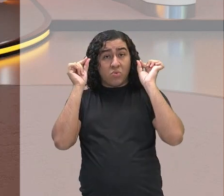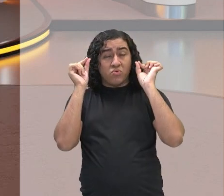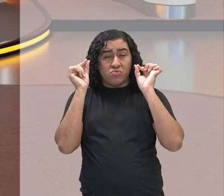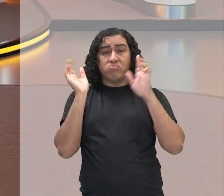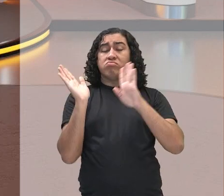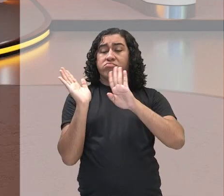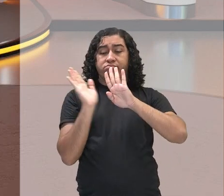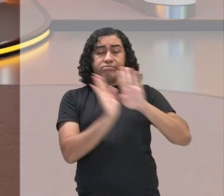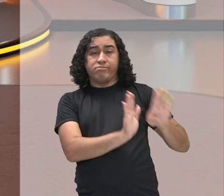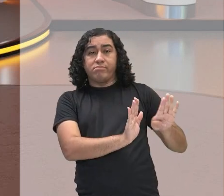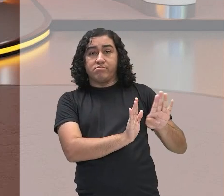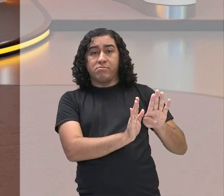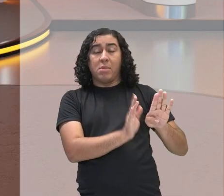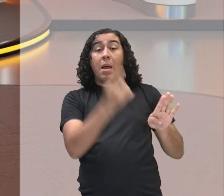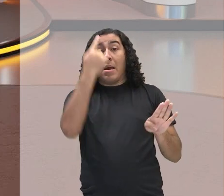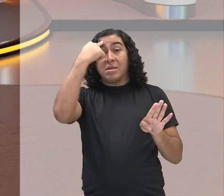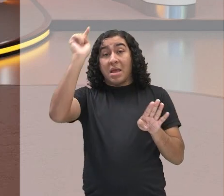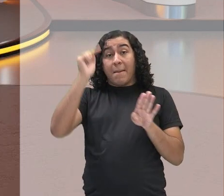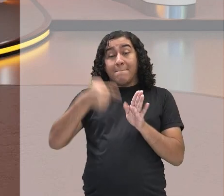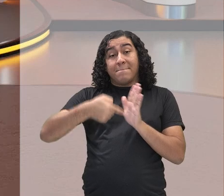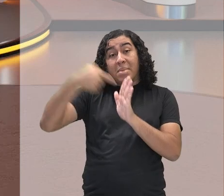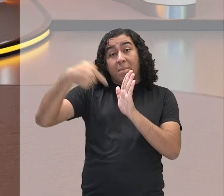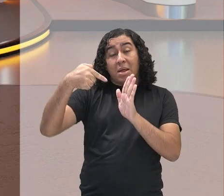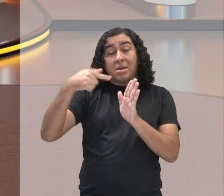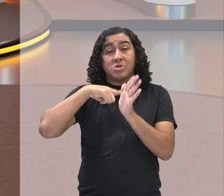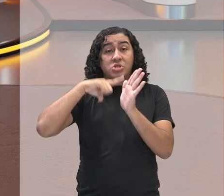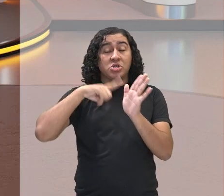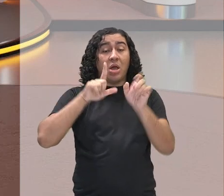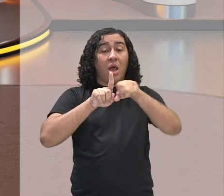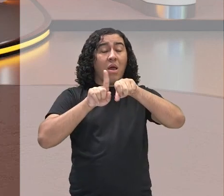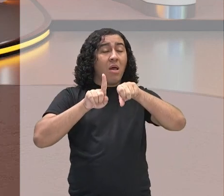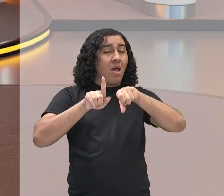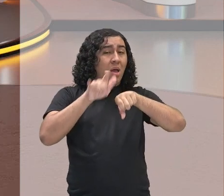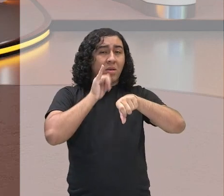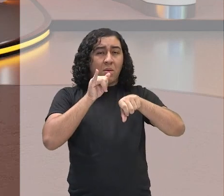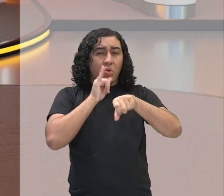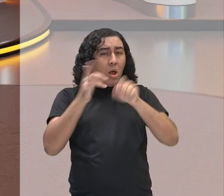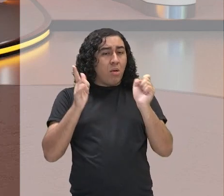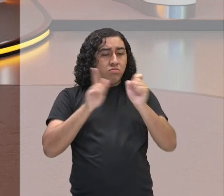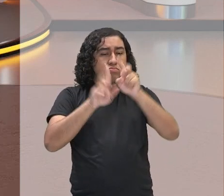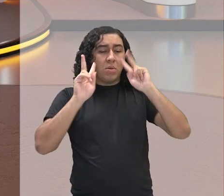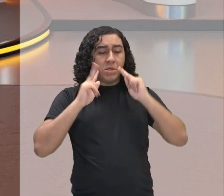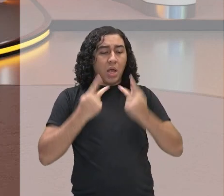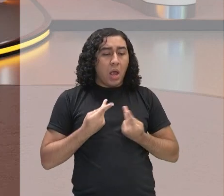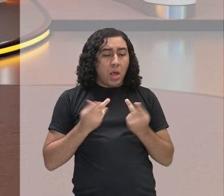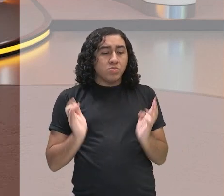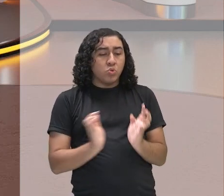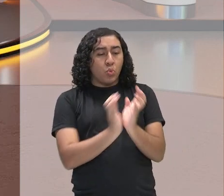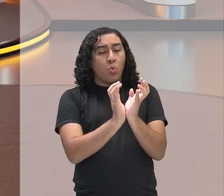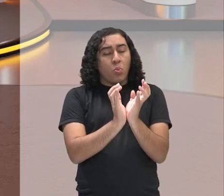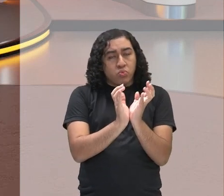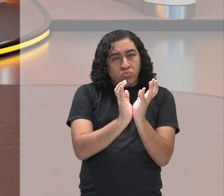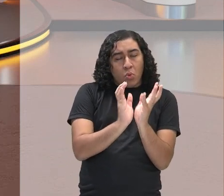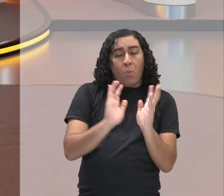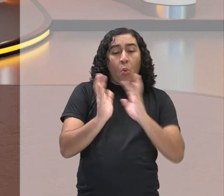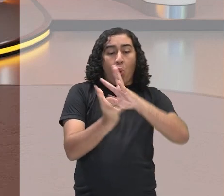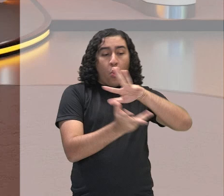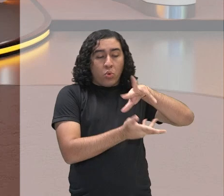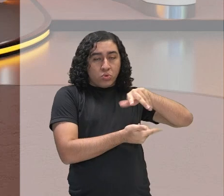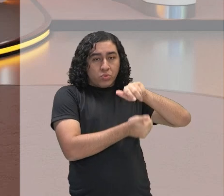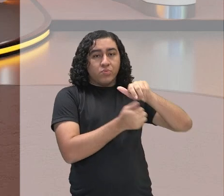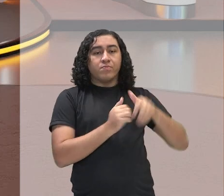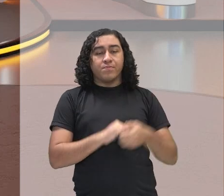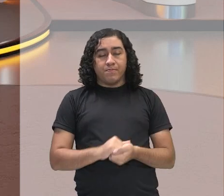primeira visão que nós tínhamos de humanidade, de mundo, vamos dizer desse jeito, tá bom? Então, junto com